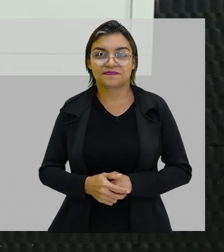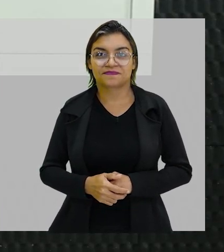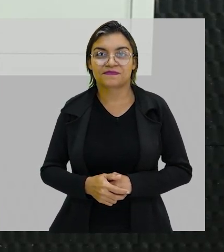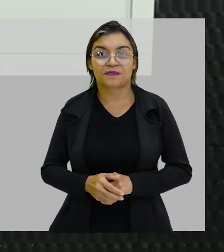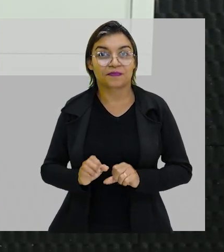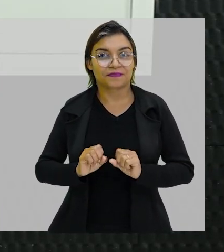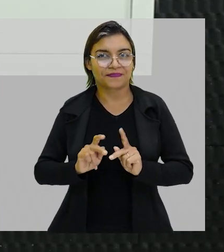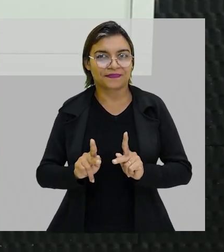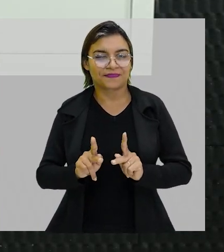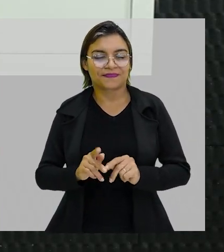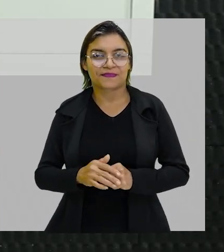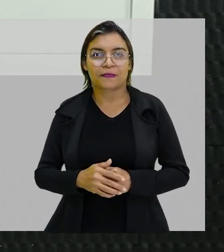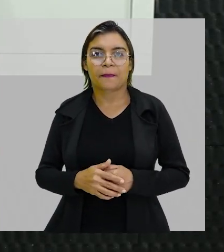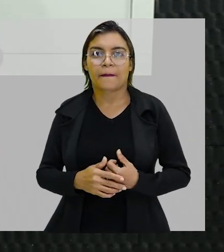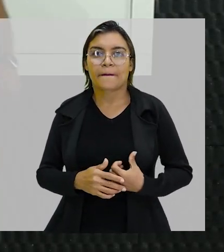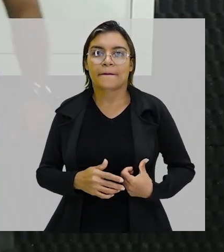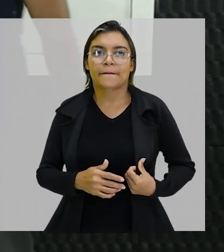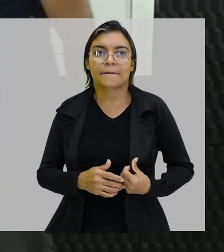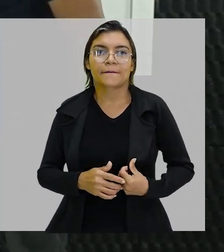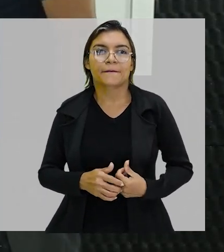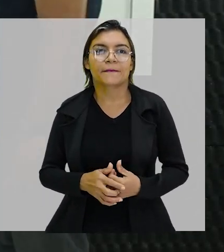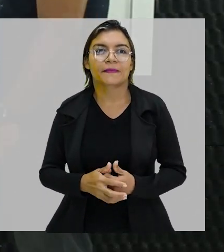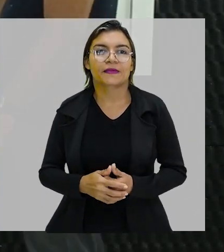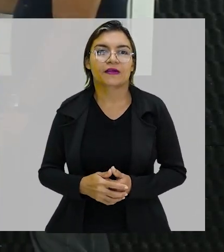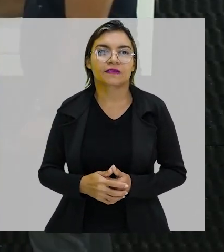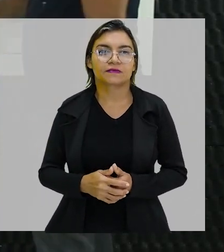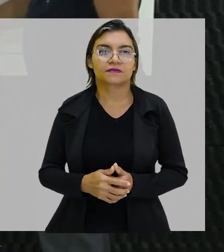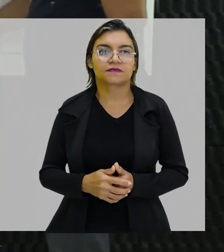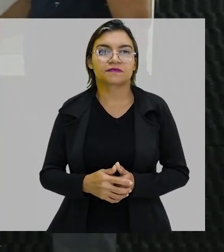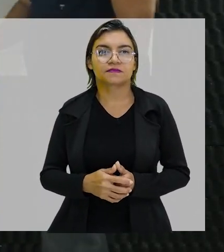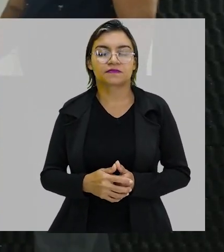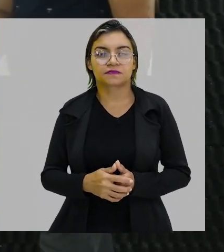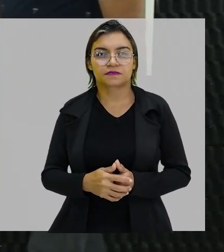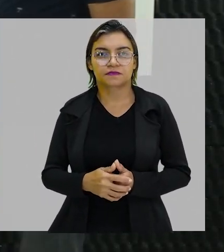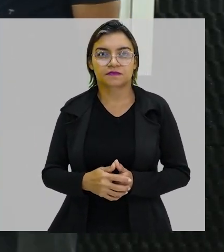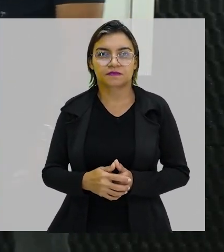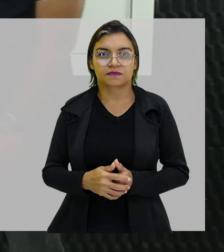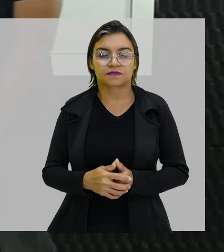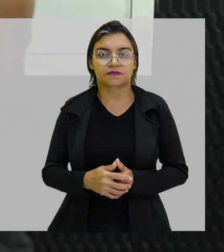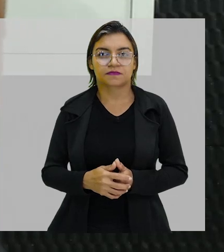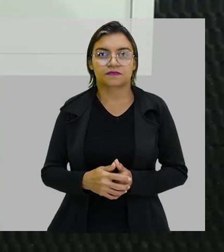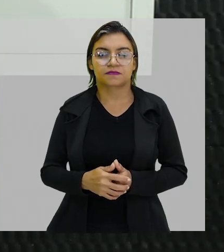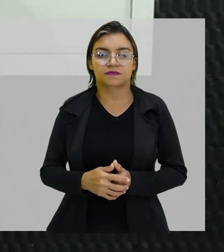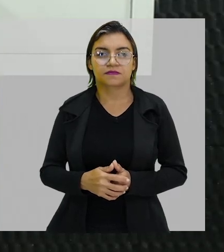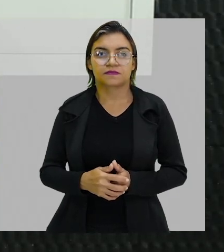Tá ok? Então, o nosso fluxo, ele é nulo.